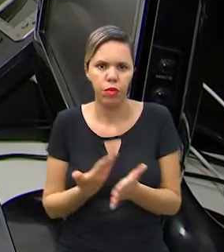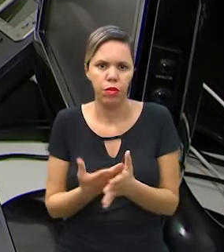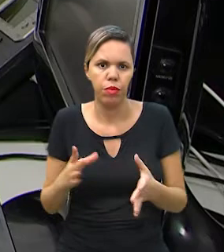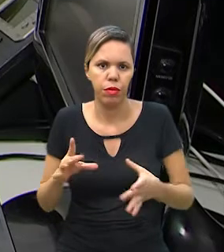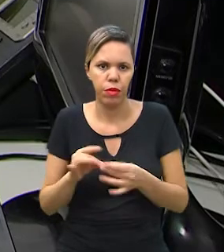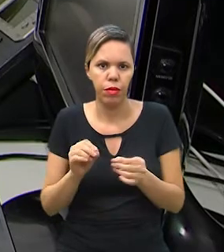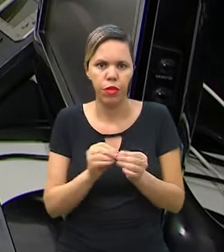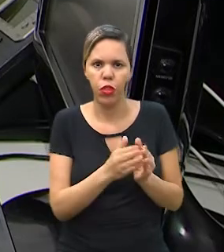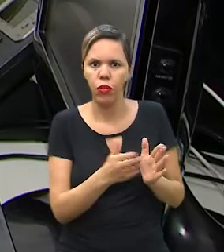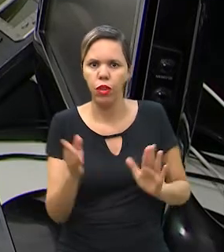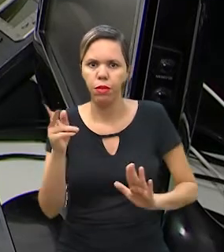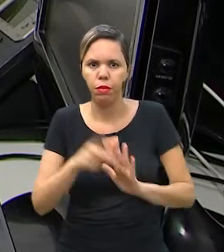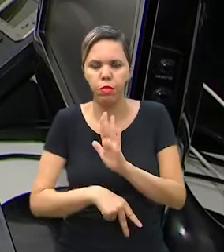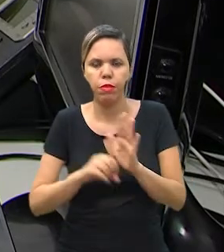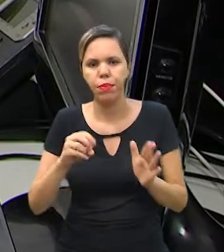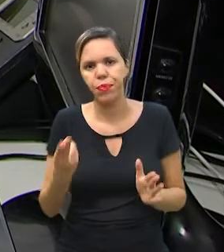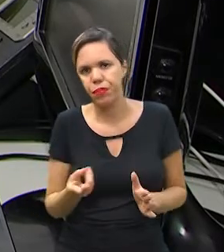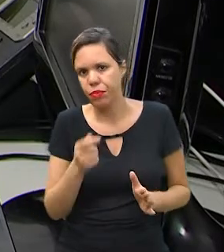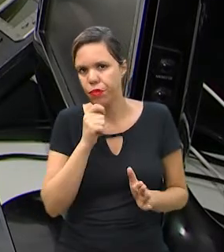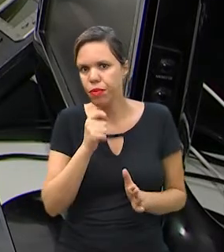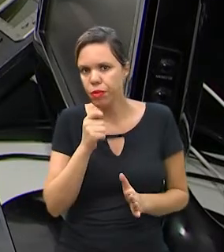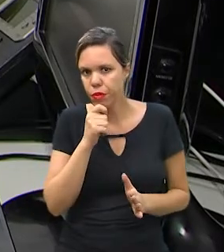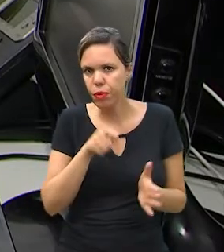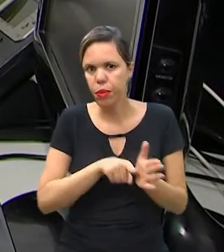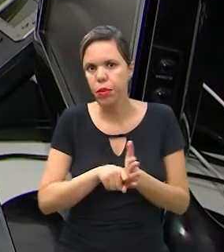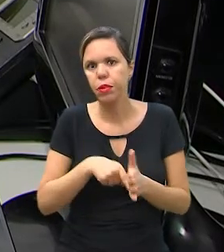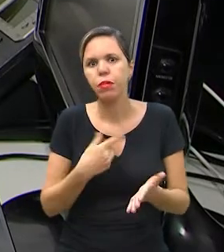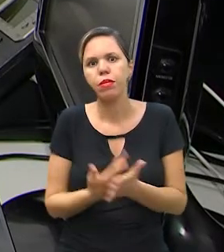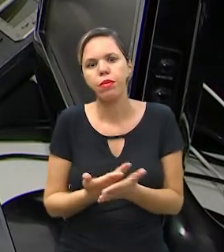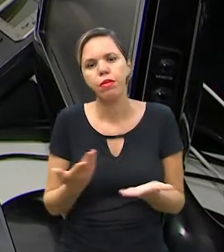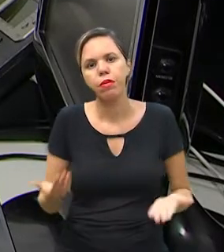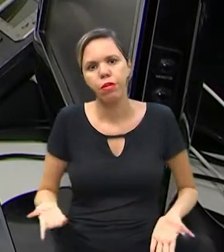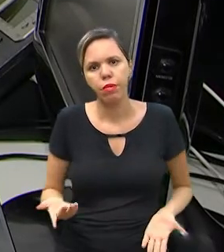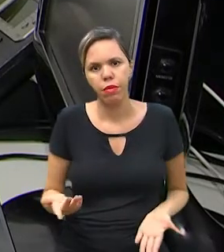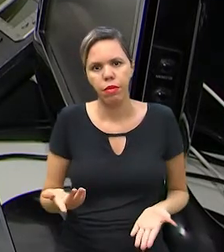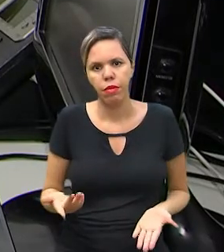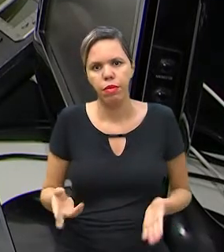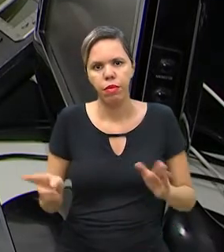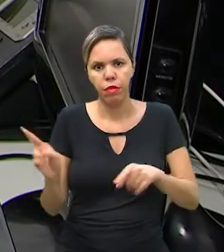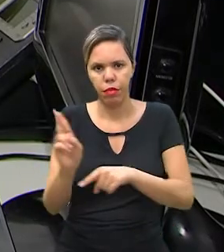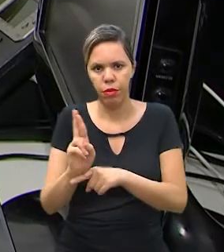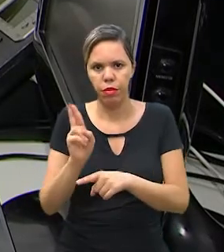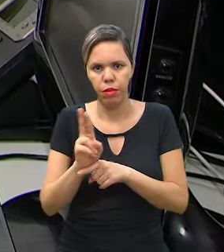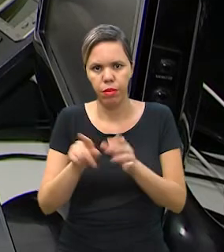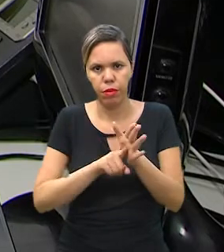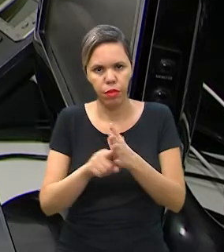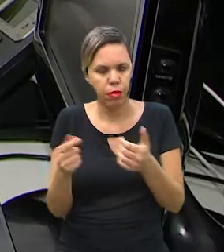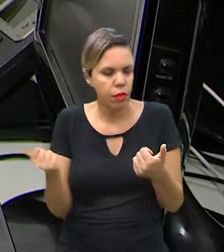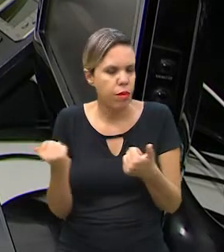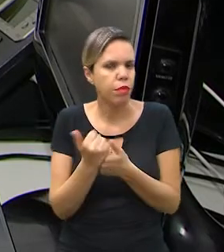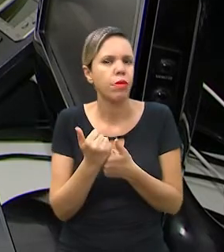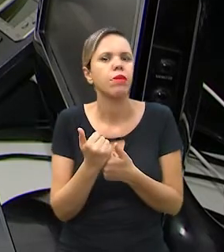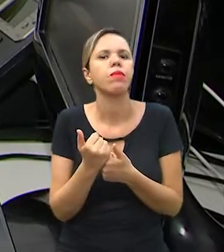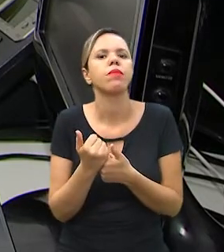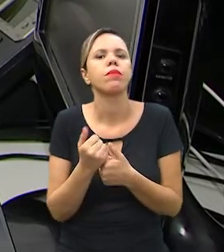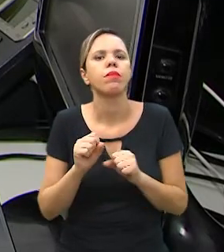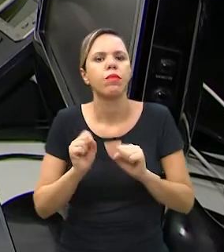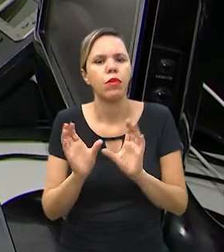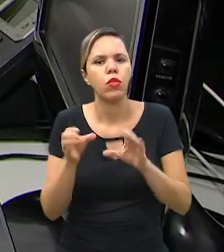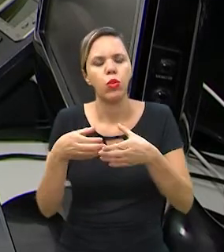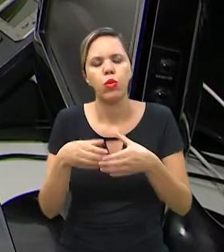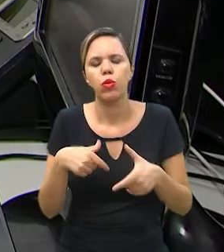estudos já foi na fase de projeto ou se ainda estão os estudos e assim representar uma